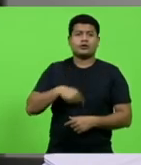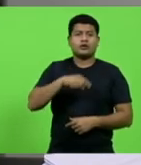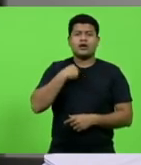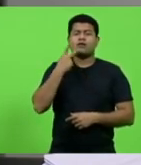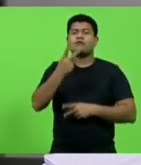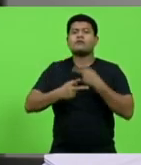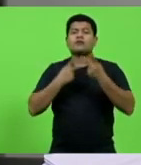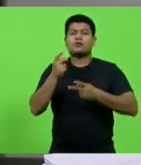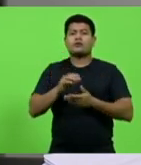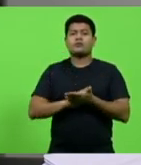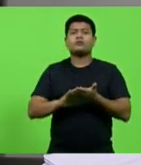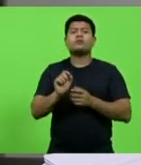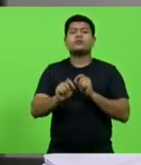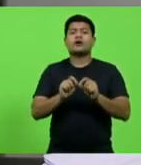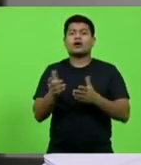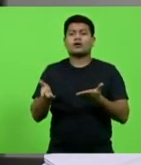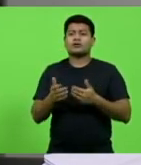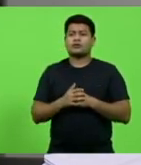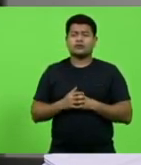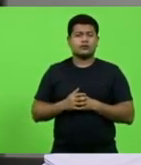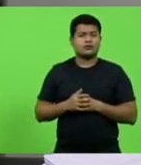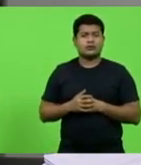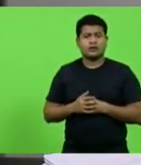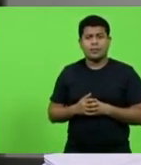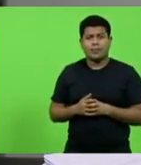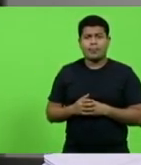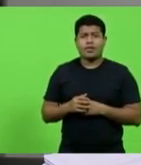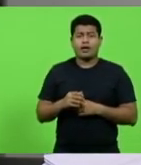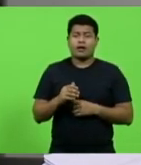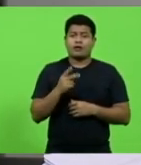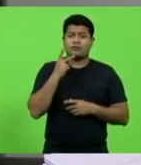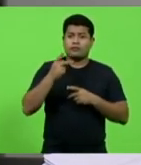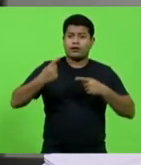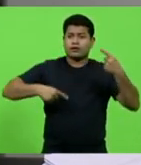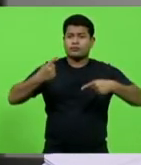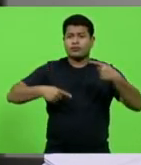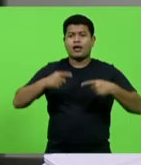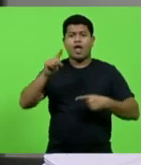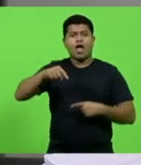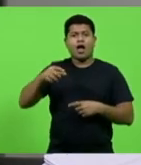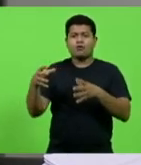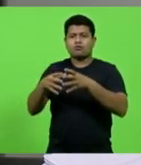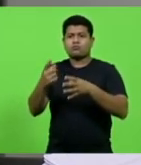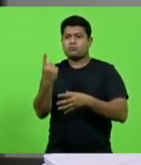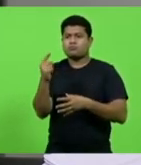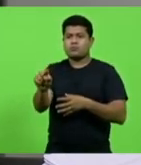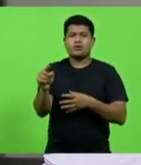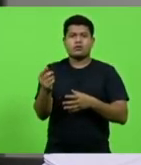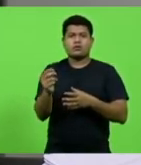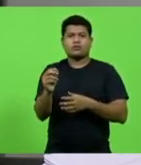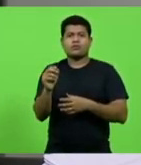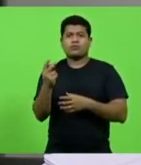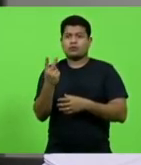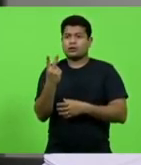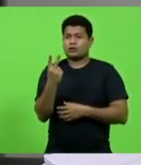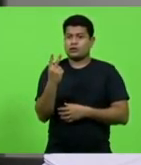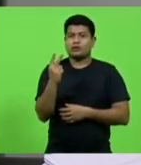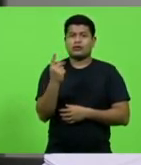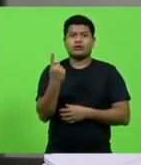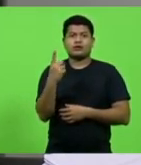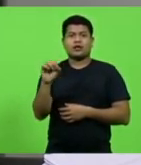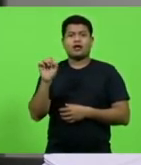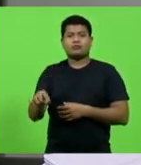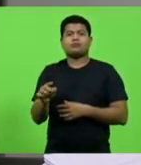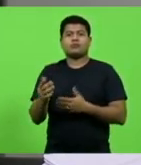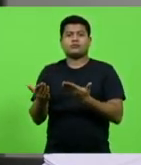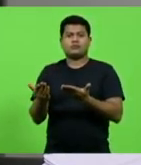Então, aqui, o debate não é se é 1.000 famílias, 10.000 ou 5.000. É concepção de educação. É o que, para que, que